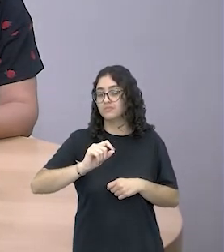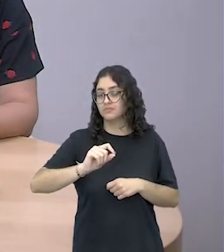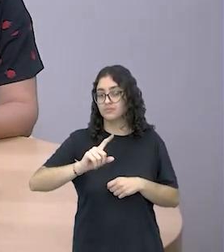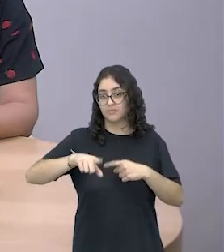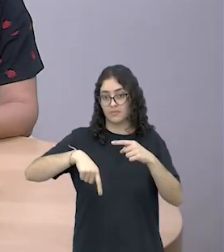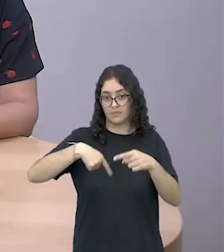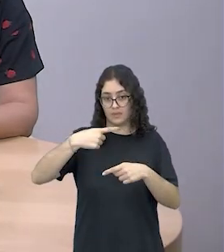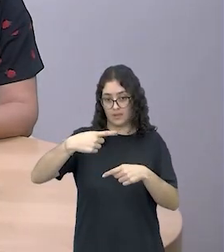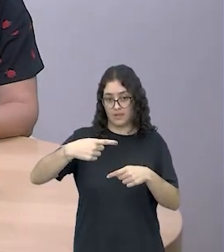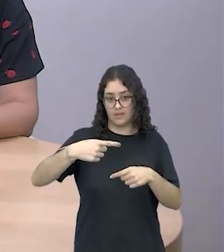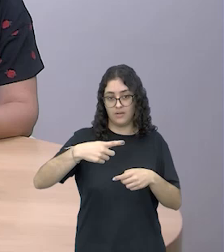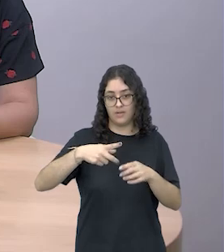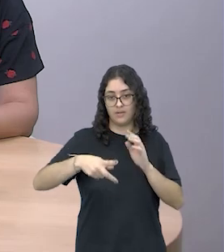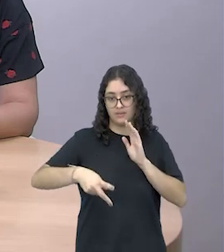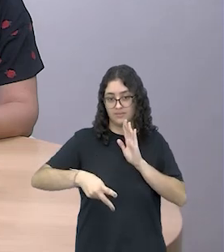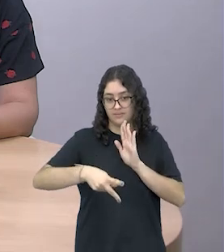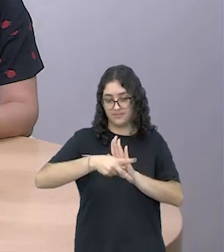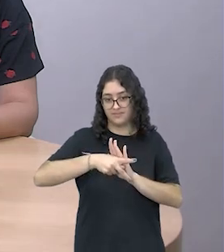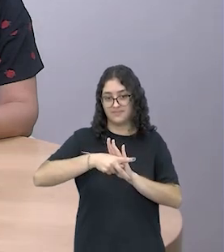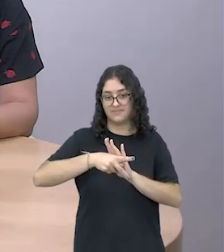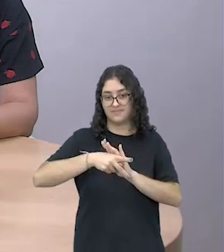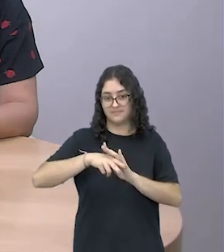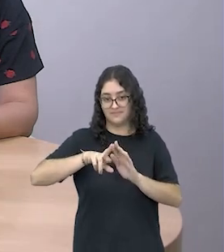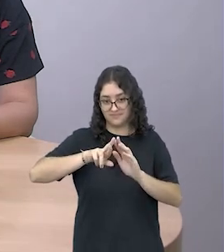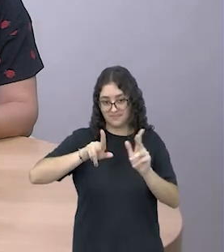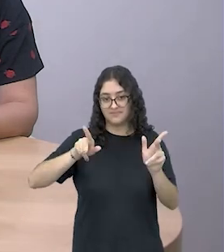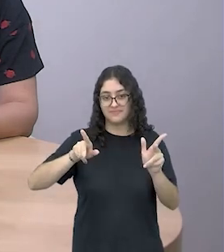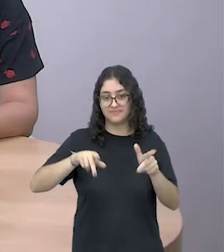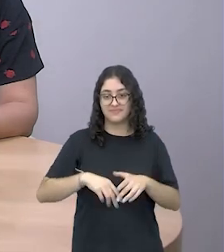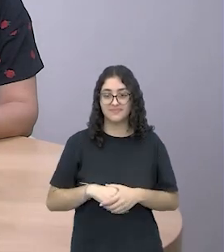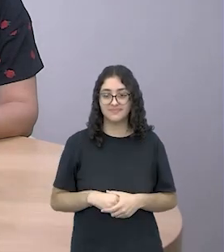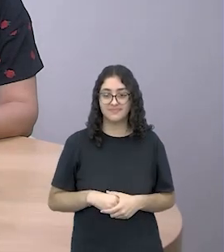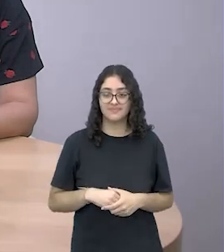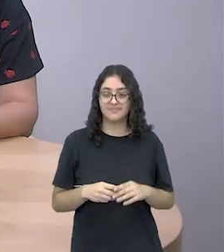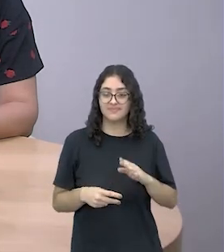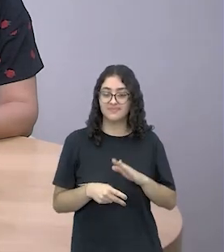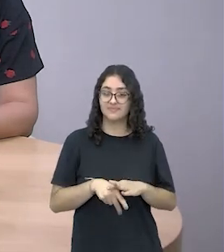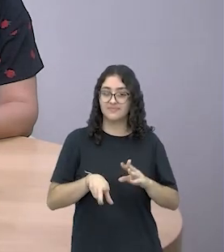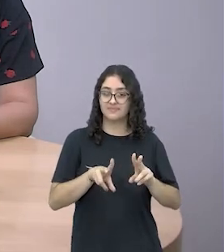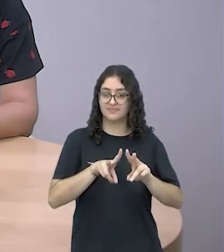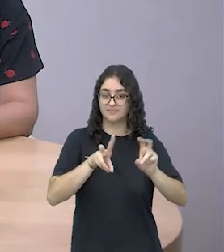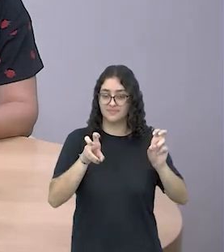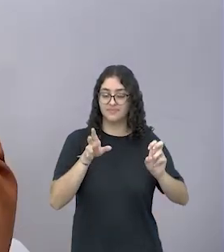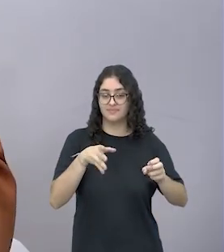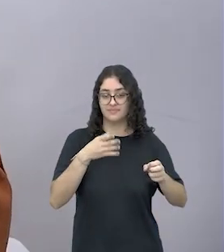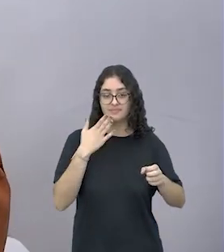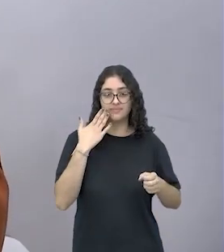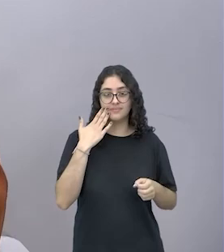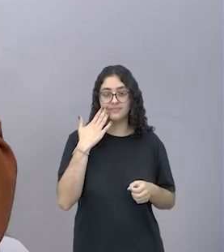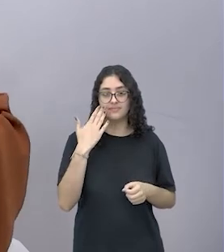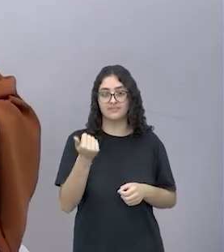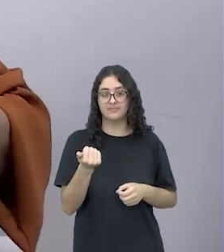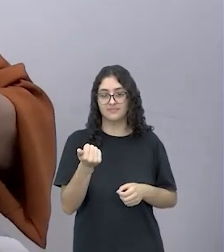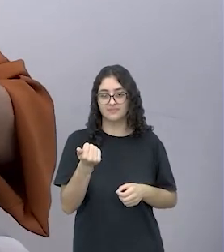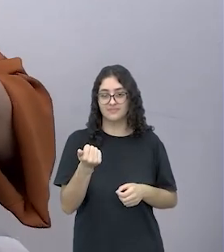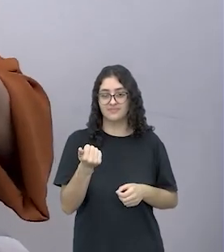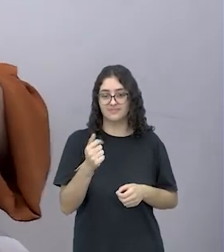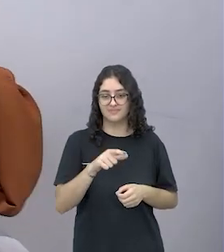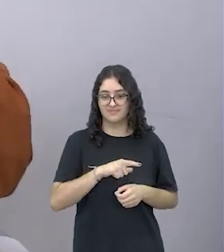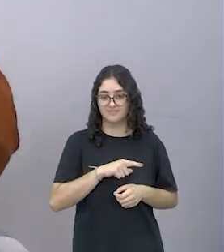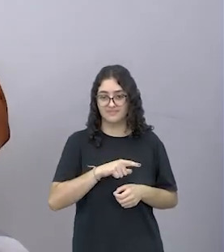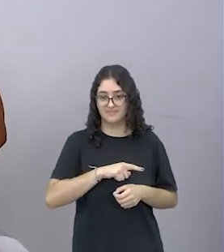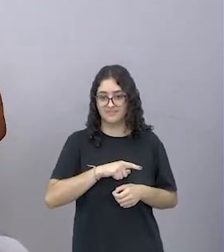logo em seguida, de forma diferenciada, sobre o tema. Os professores sabem, quando já tem